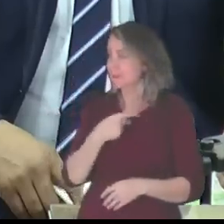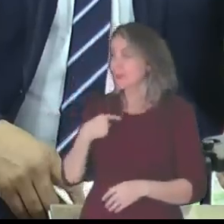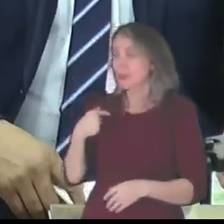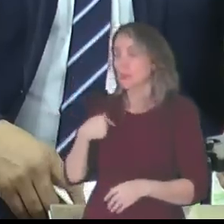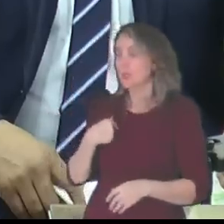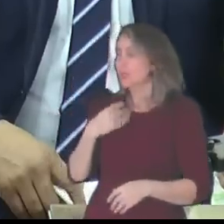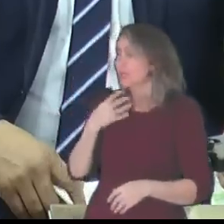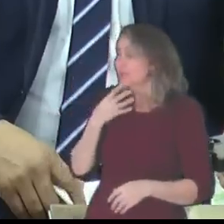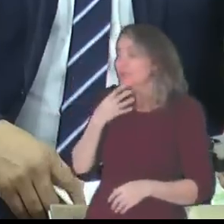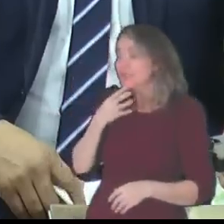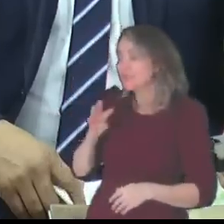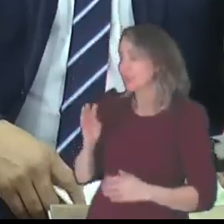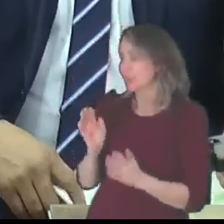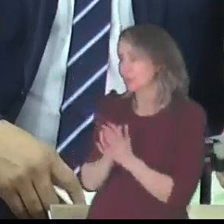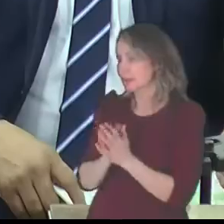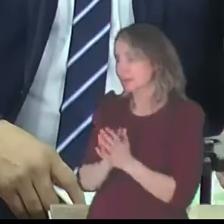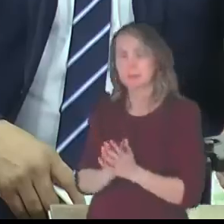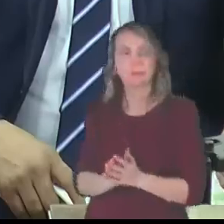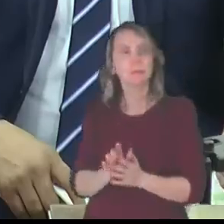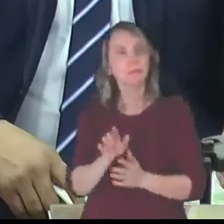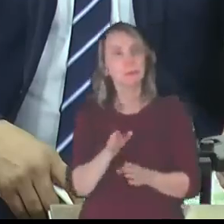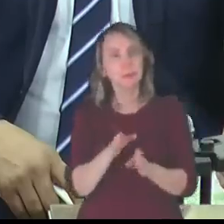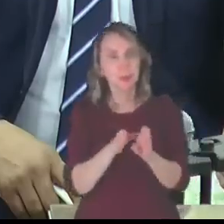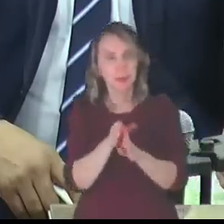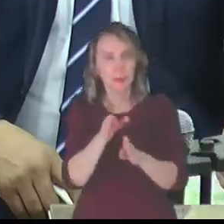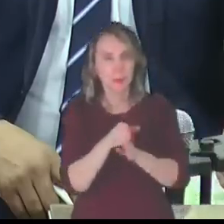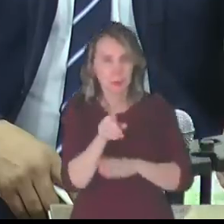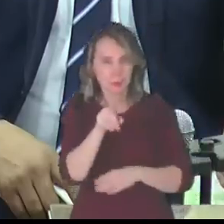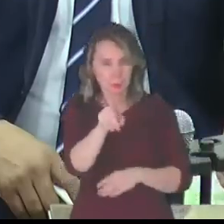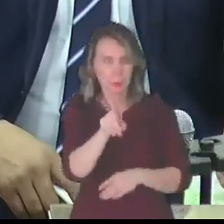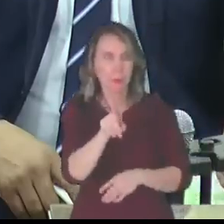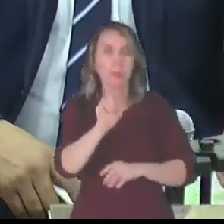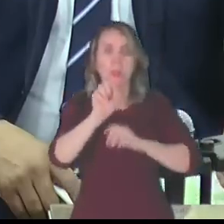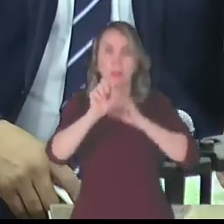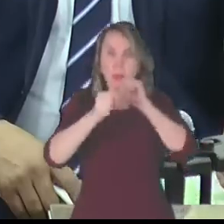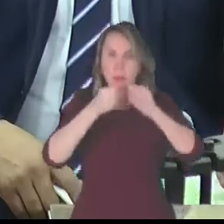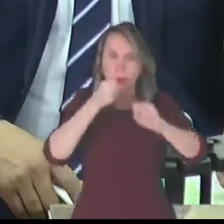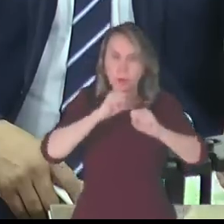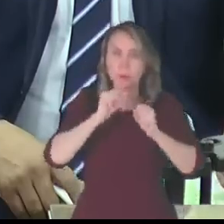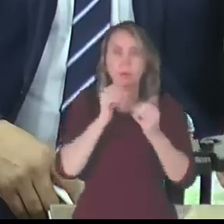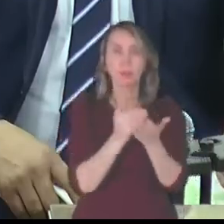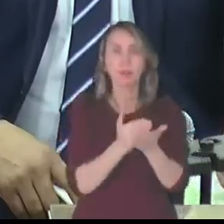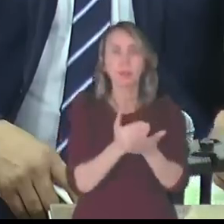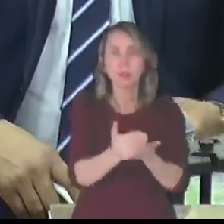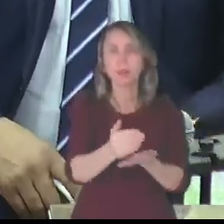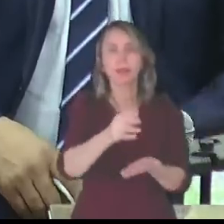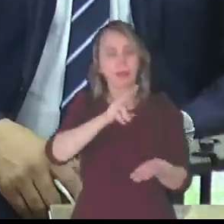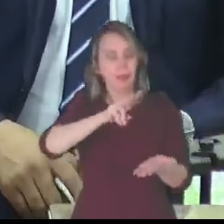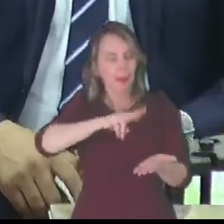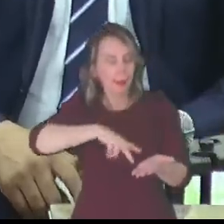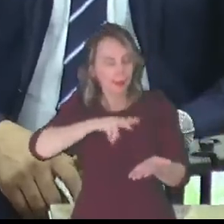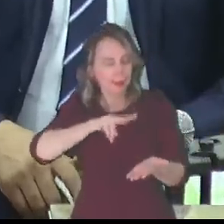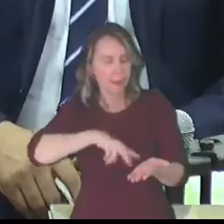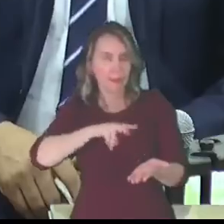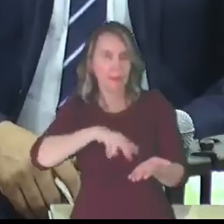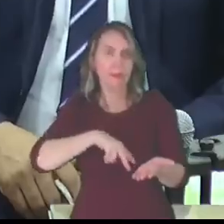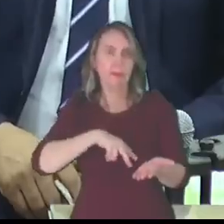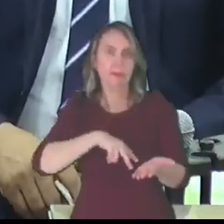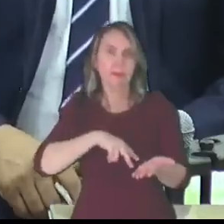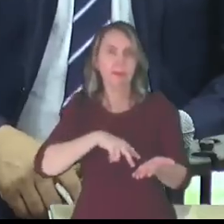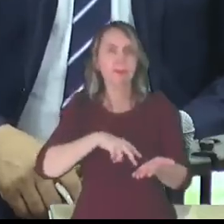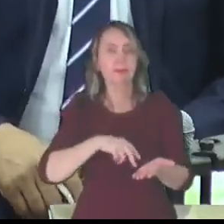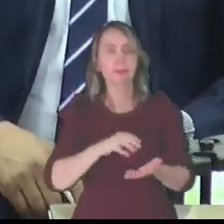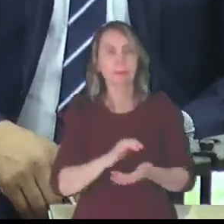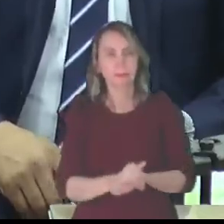lendo os salmos e repetindo e adaptando hoje mesmo aqui eu orei um Salmo que eu não vou nem dizer a vocês